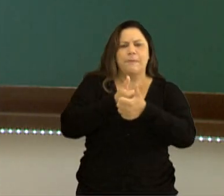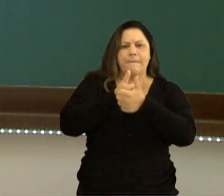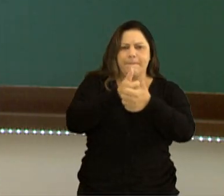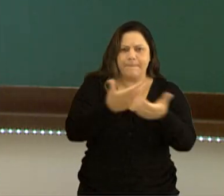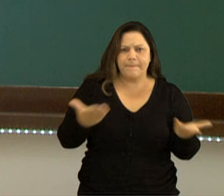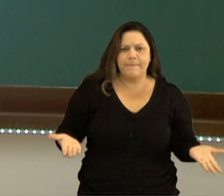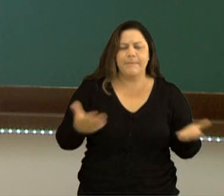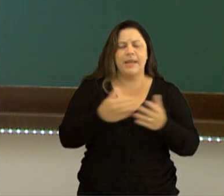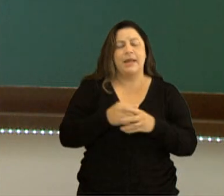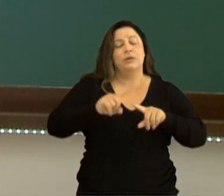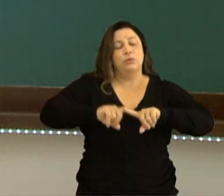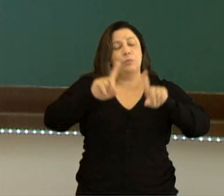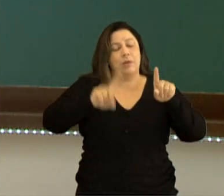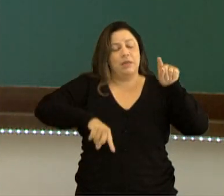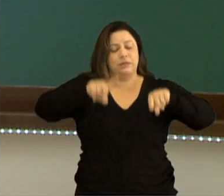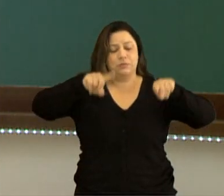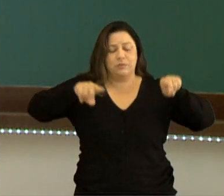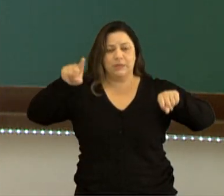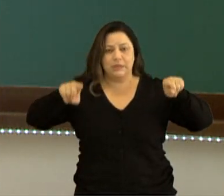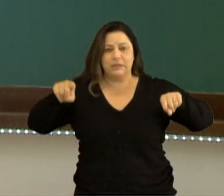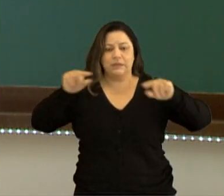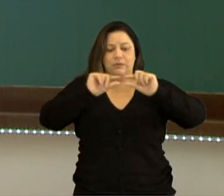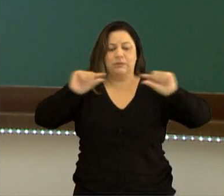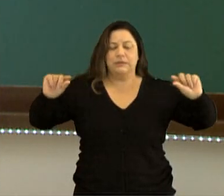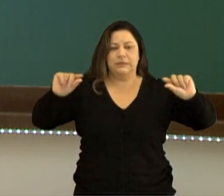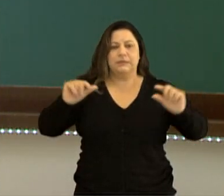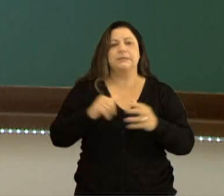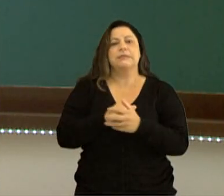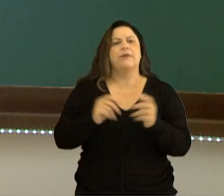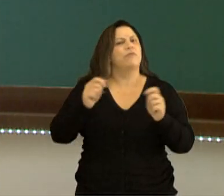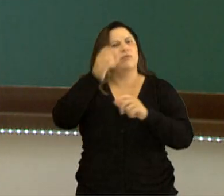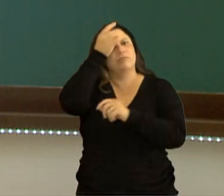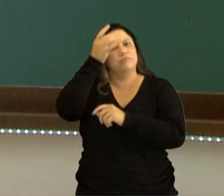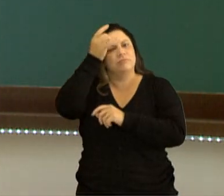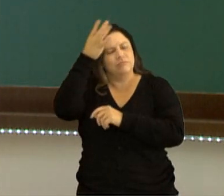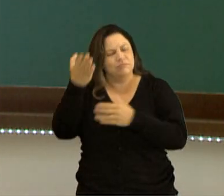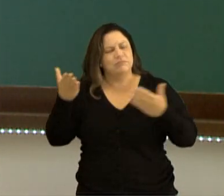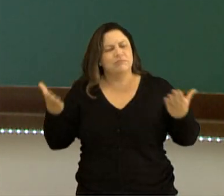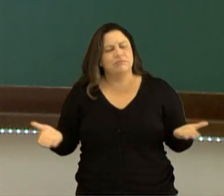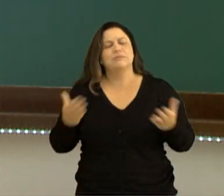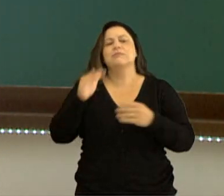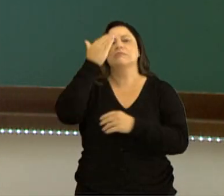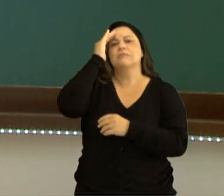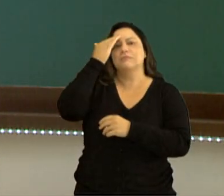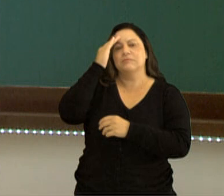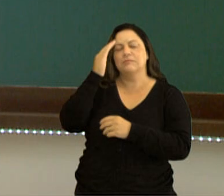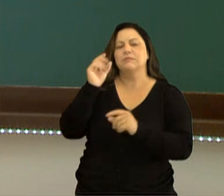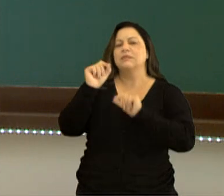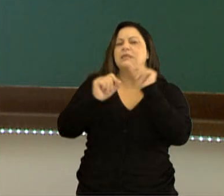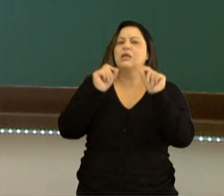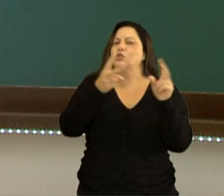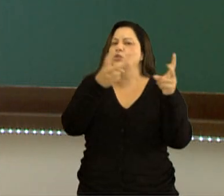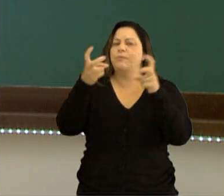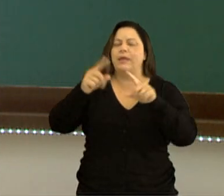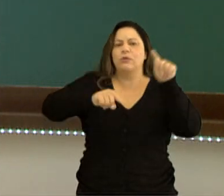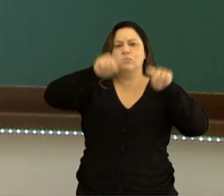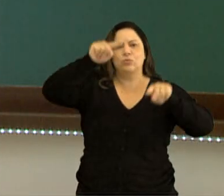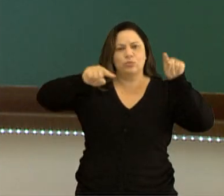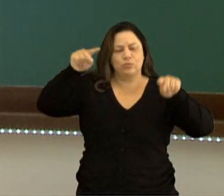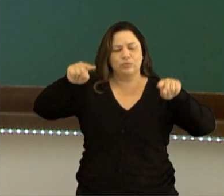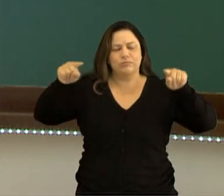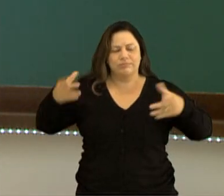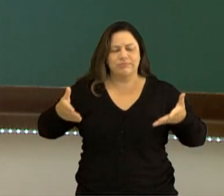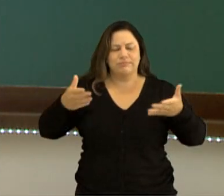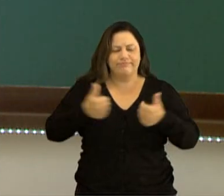então a variância e o desvio padrão vão facilitar a nossa compreensão dos dados que a gente